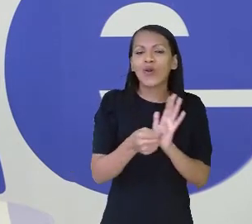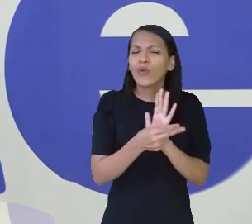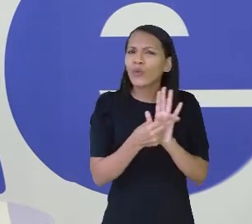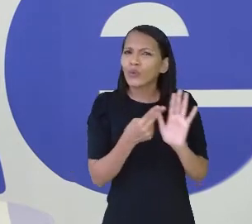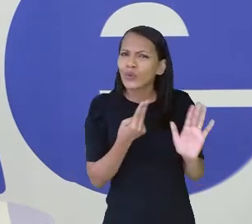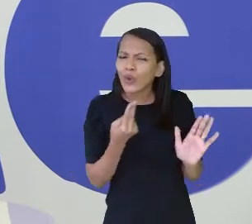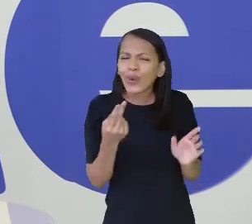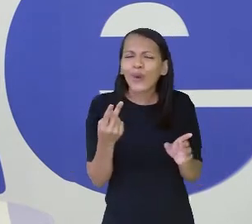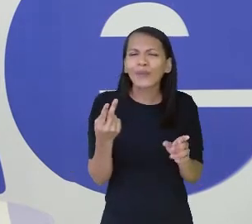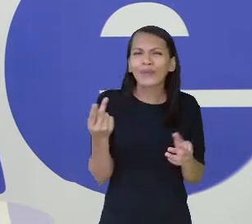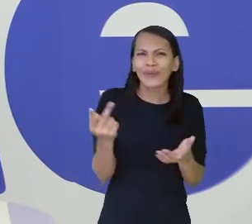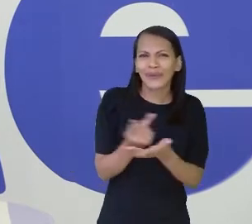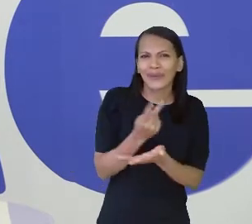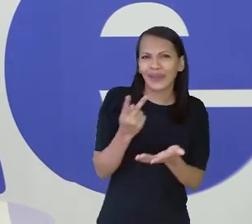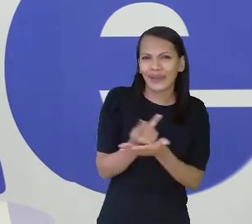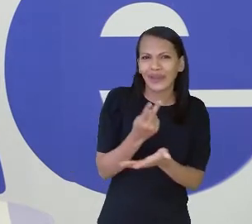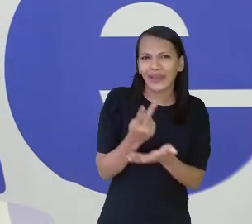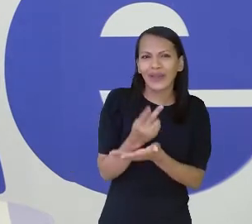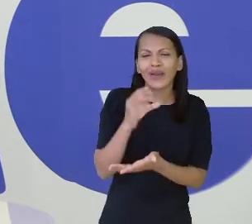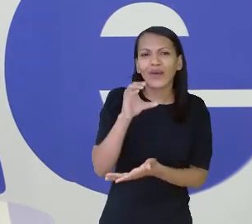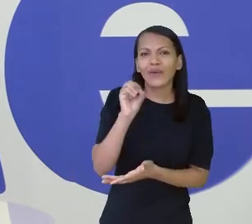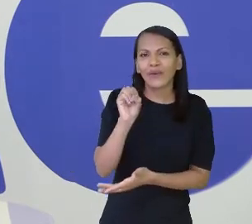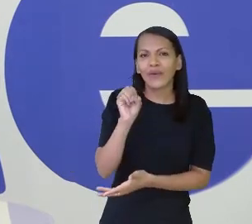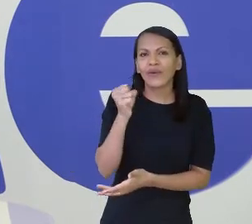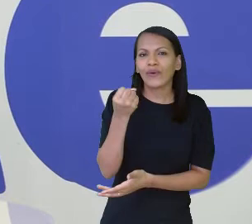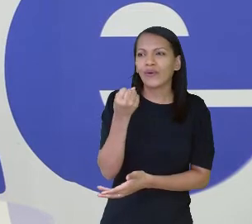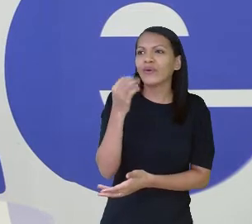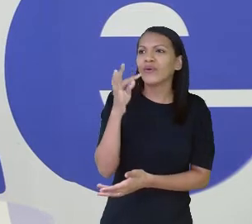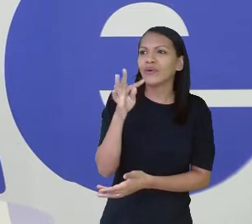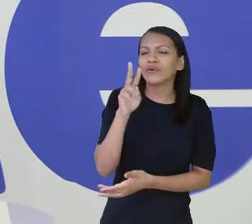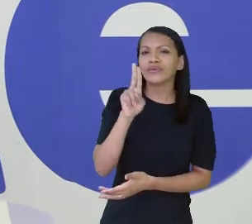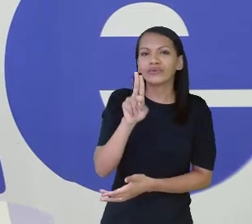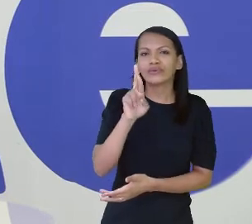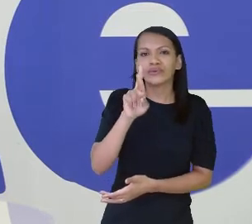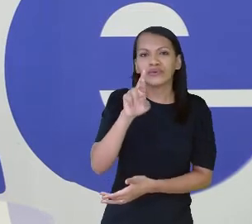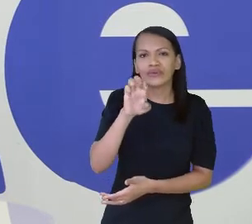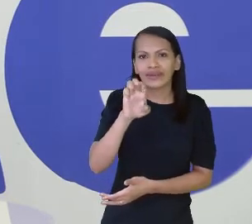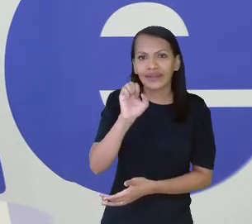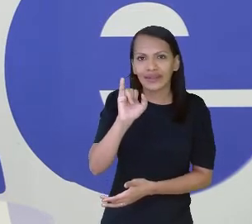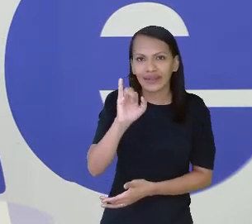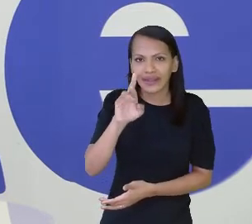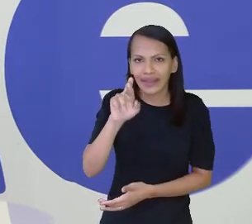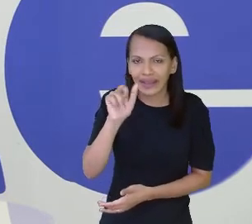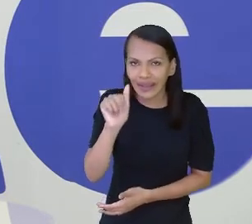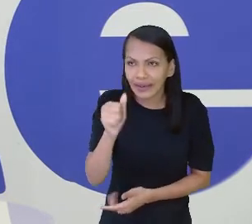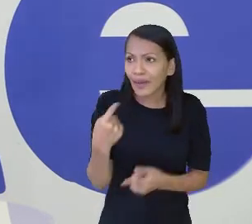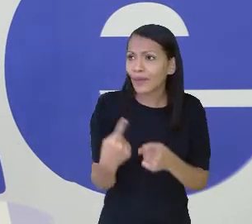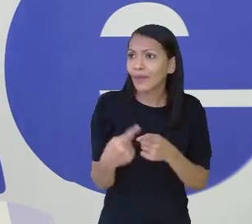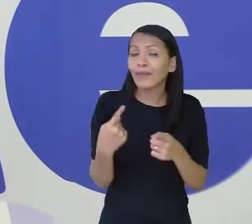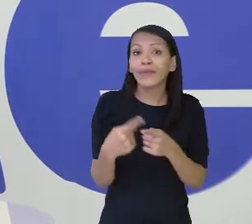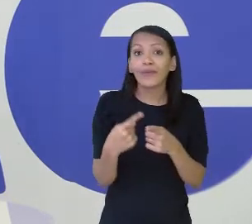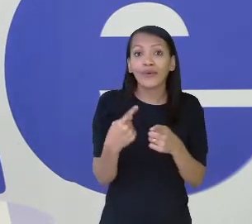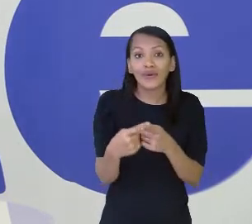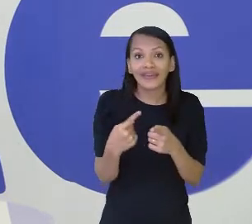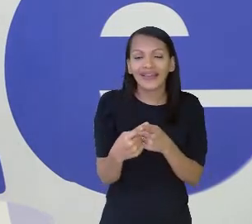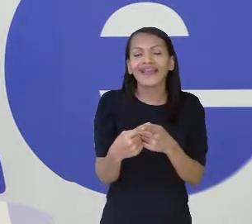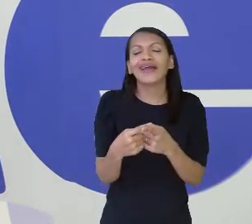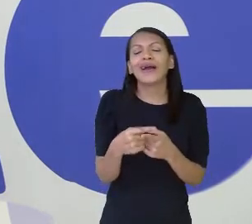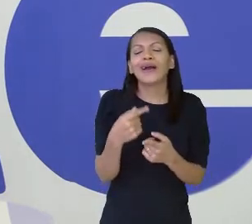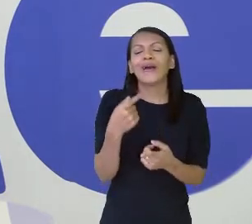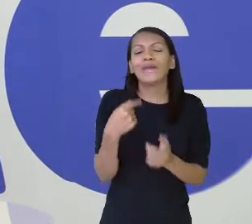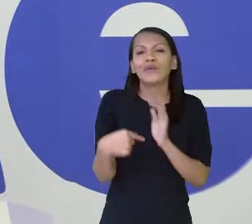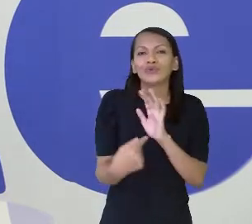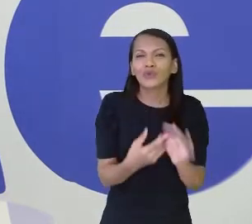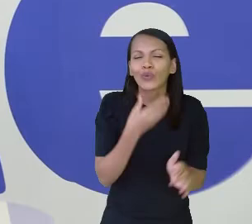exatamente. matemática, lembrando das minhas de português. Então, tá explicado aí o porquê do alfaiate apareceu. Tá Enquanto vendo, o alfaiate estava